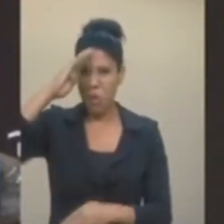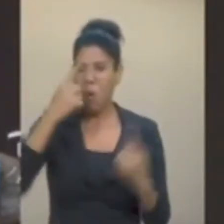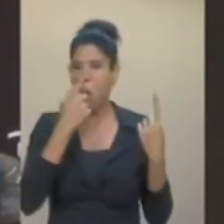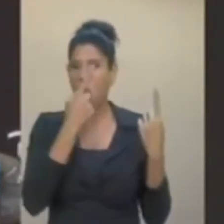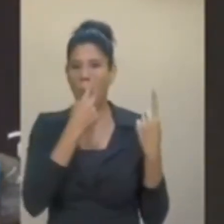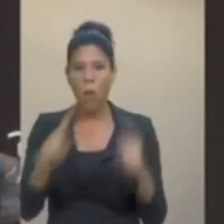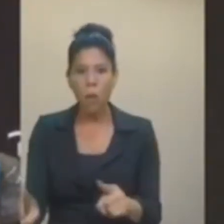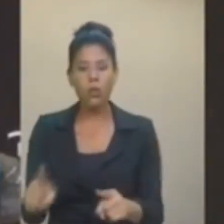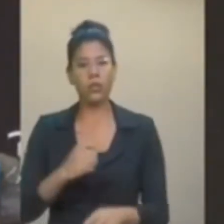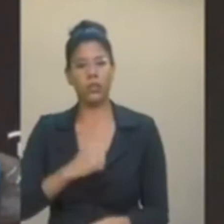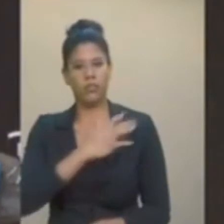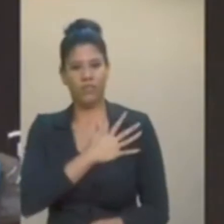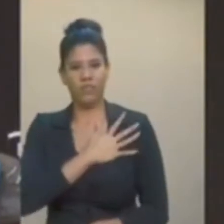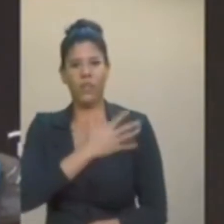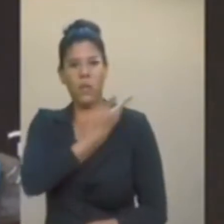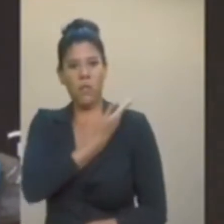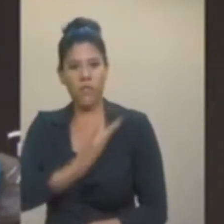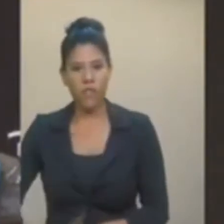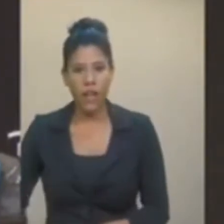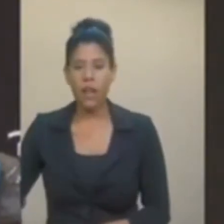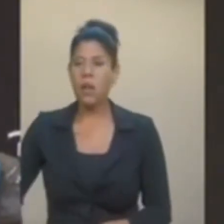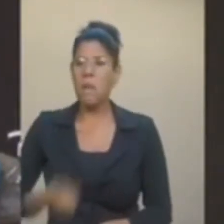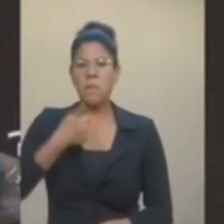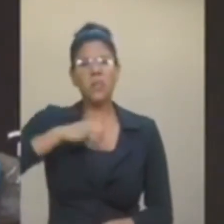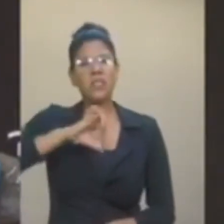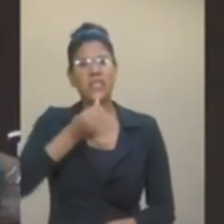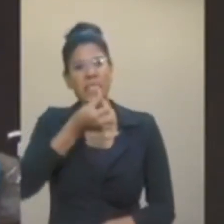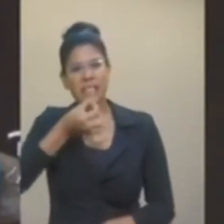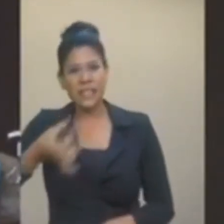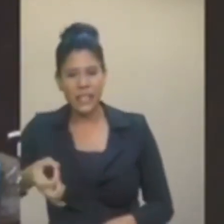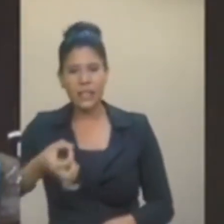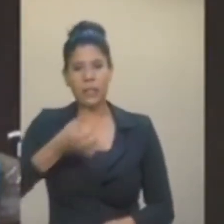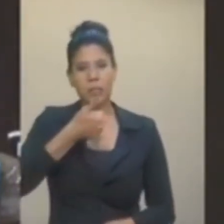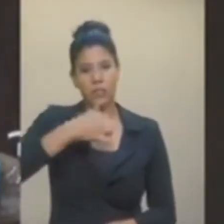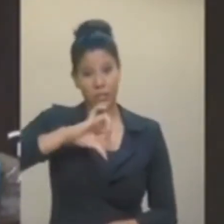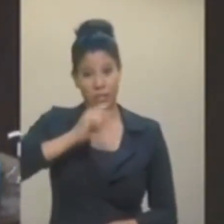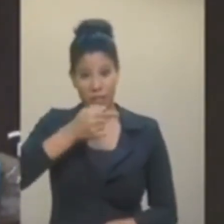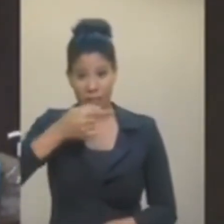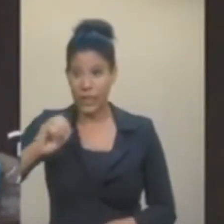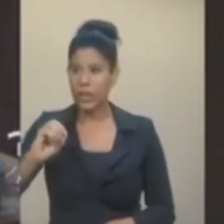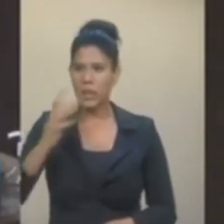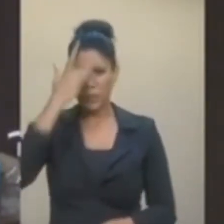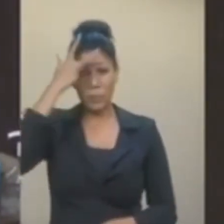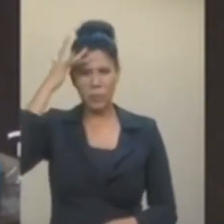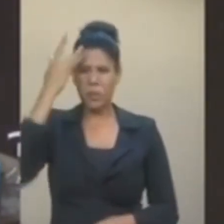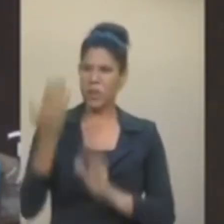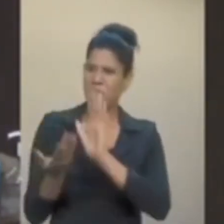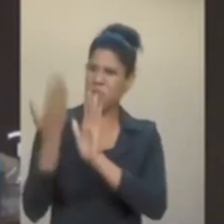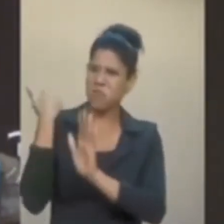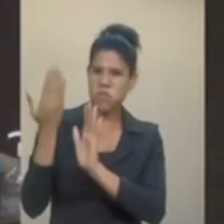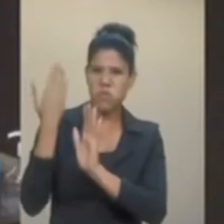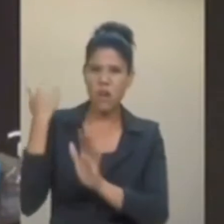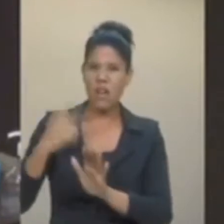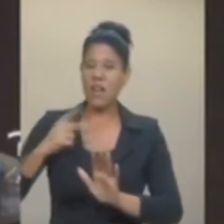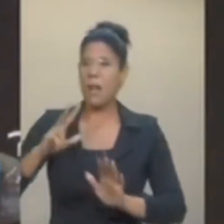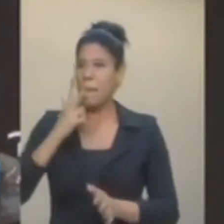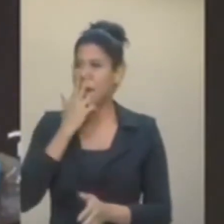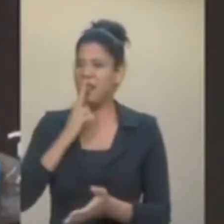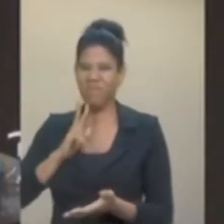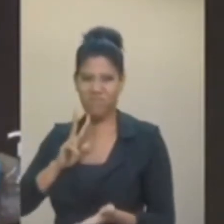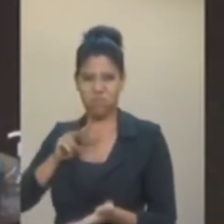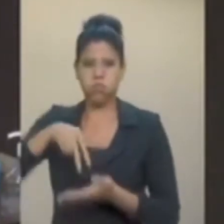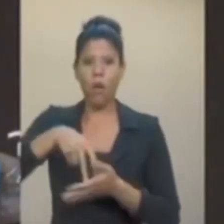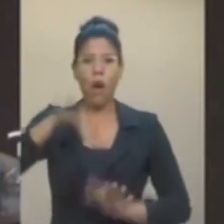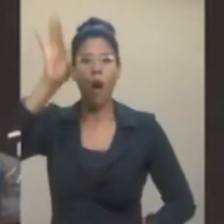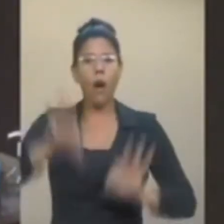ditadura, lá na década de 60 e 70, aqueles que se levantaram para arrancar